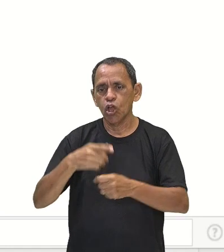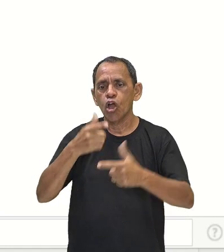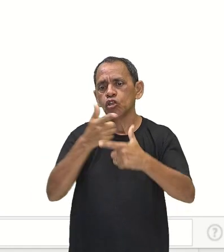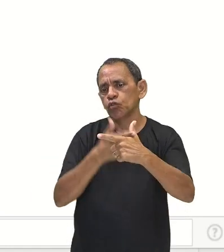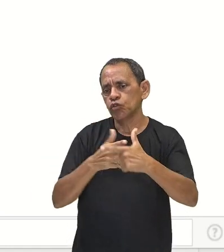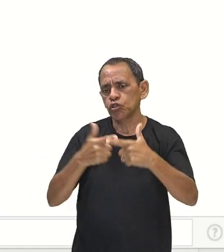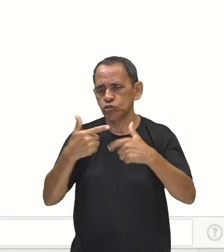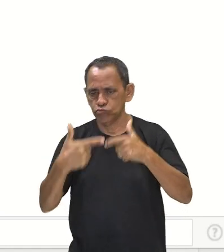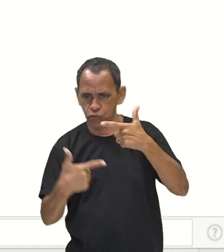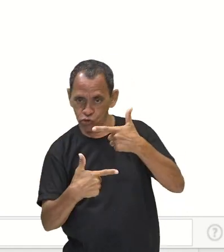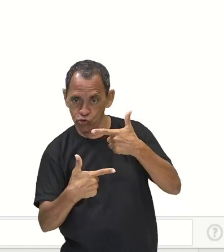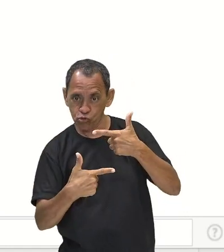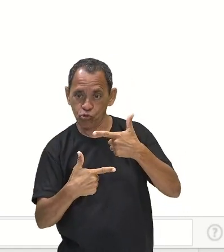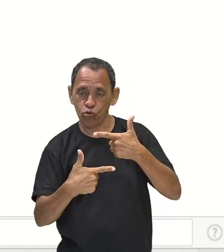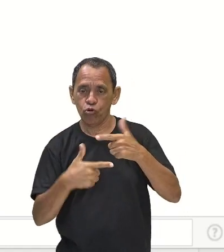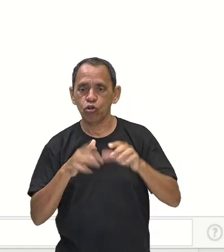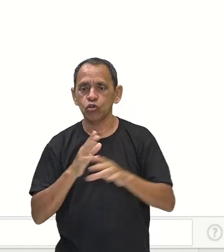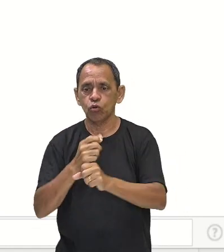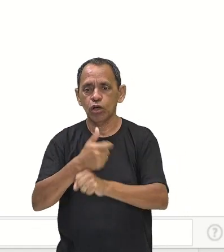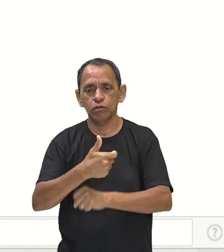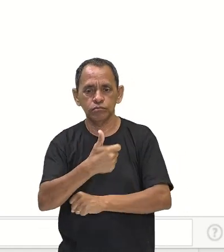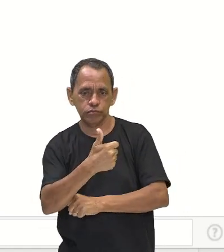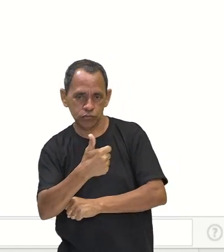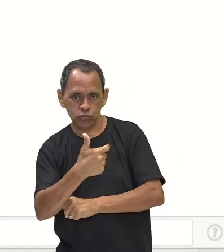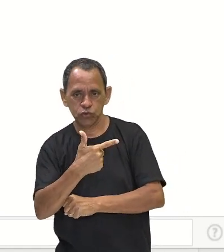possui 12 arestas.